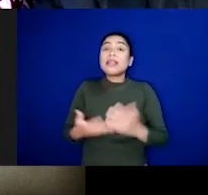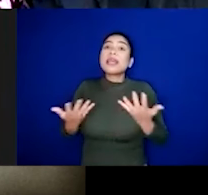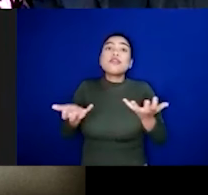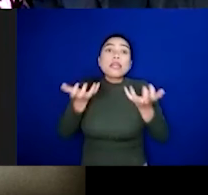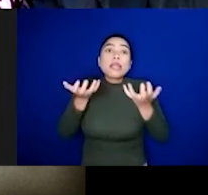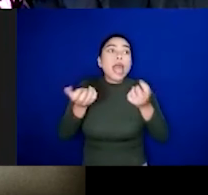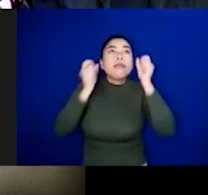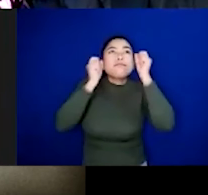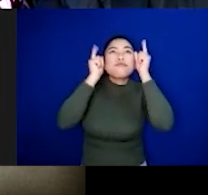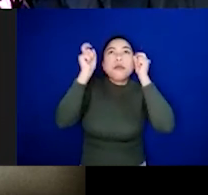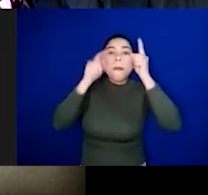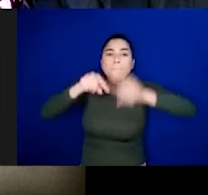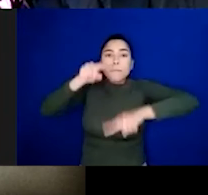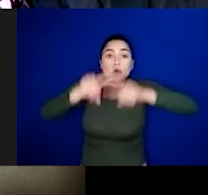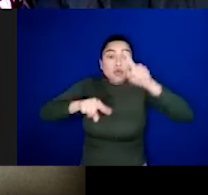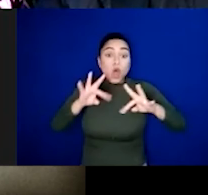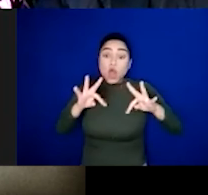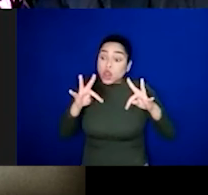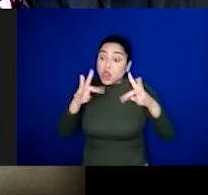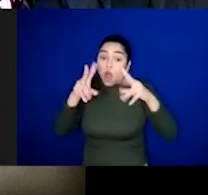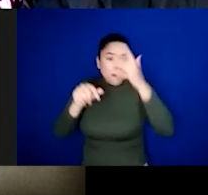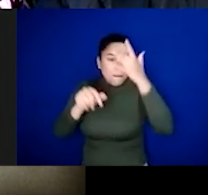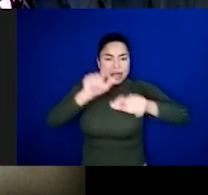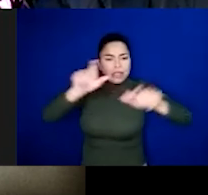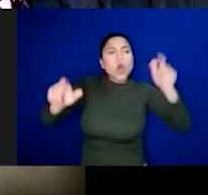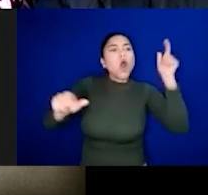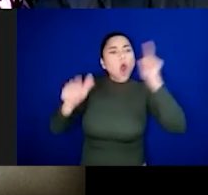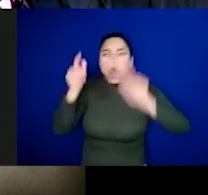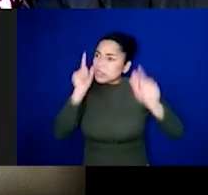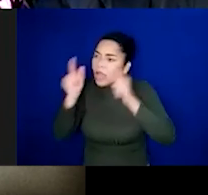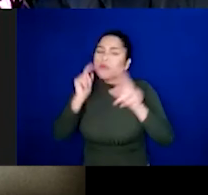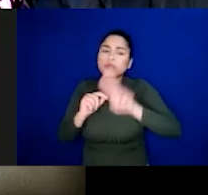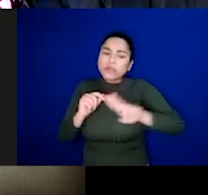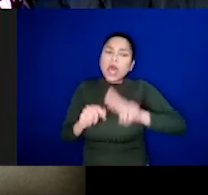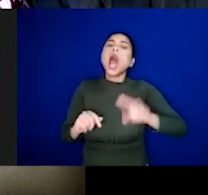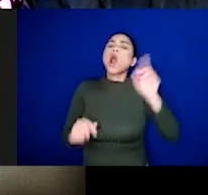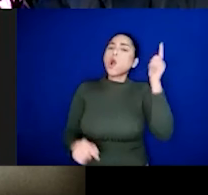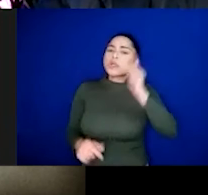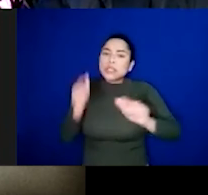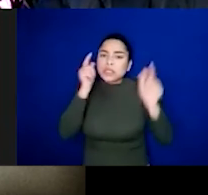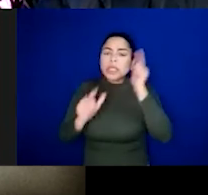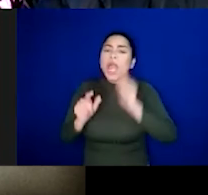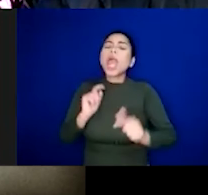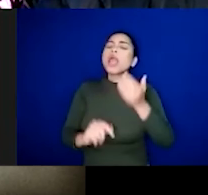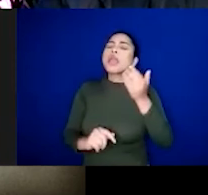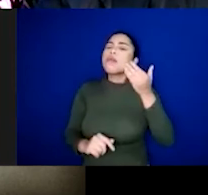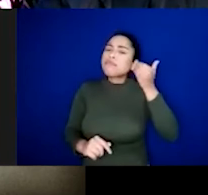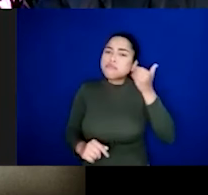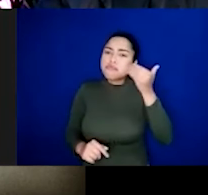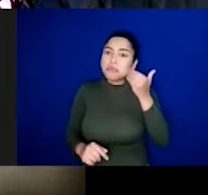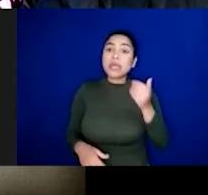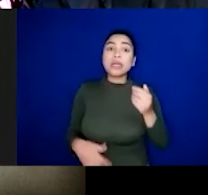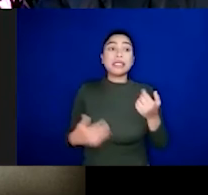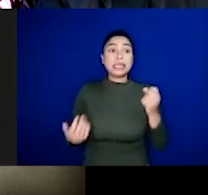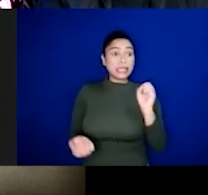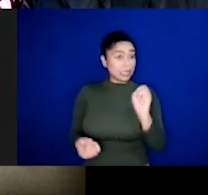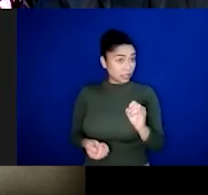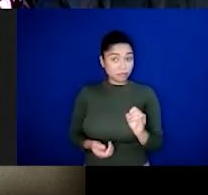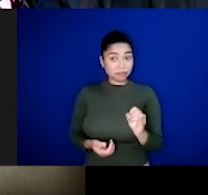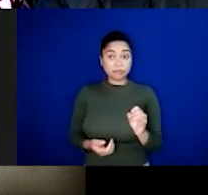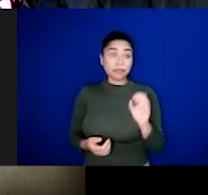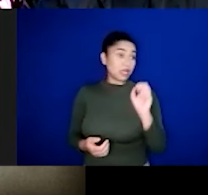serviços para todas as pessoas consigam utilizar esses produtos e serviços de uma forma mais adequada então se você não tá atendendo nesse aspecto certa forma você não